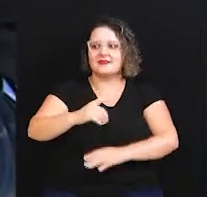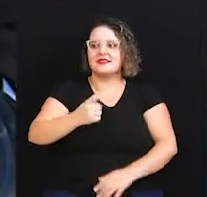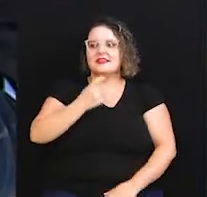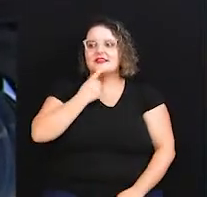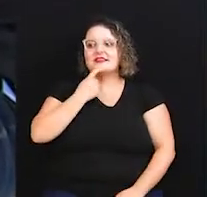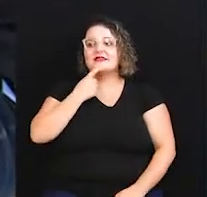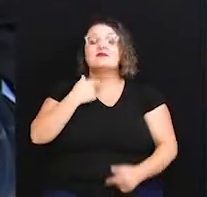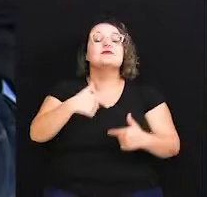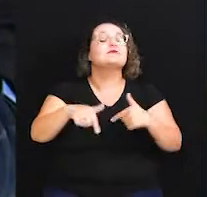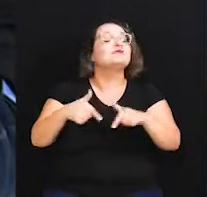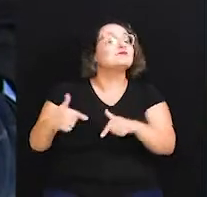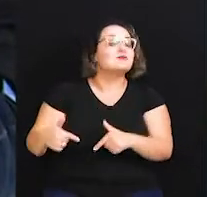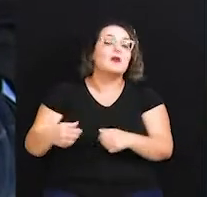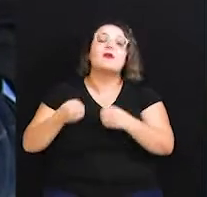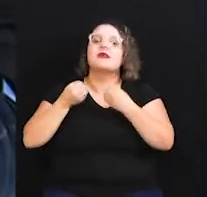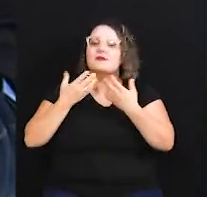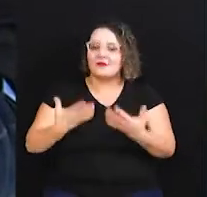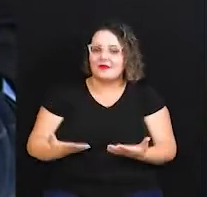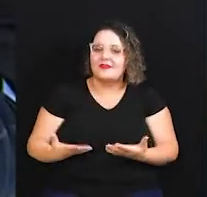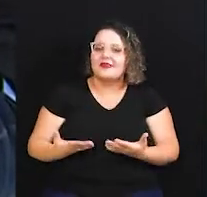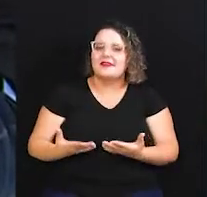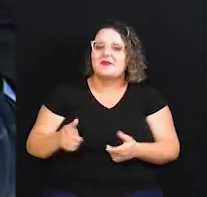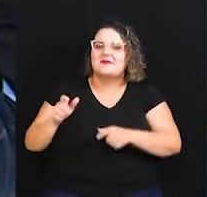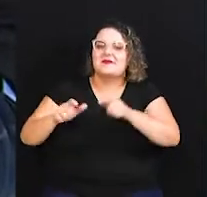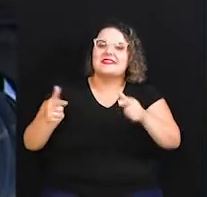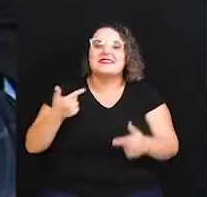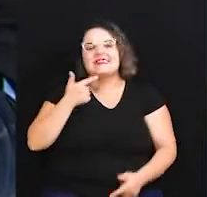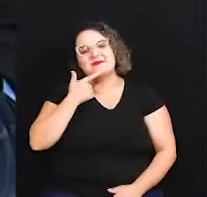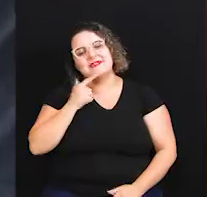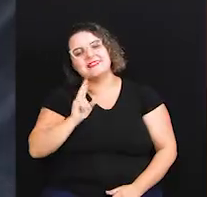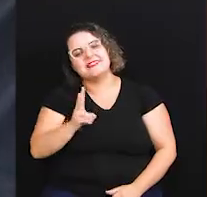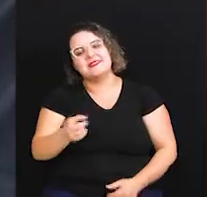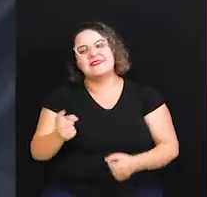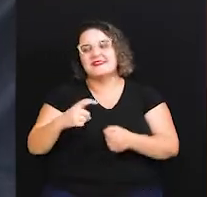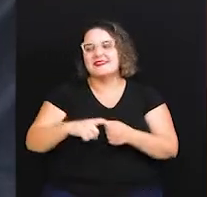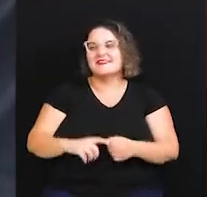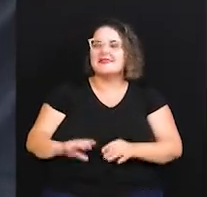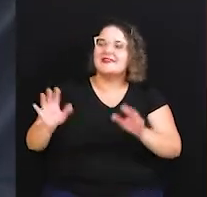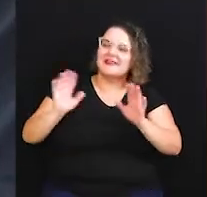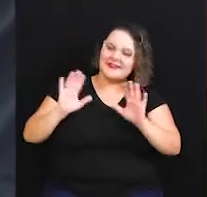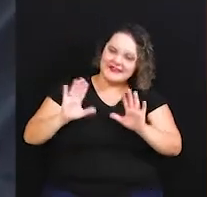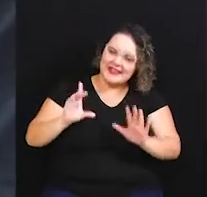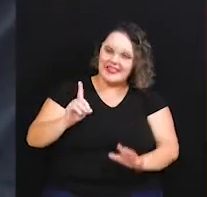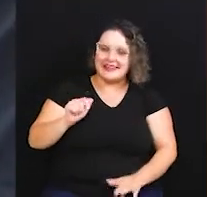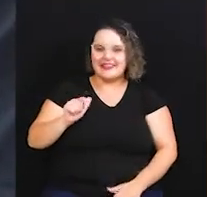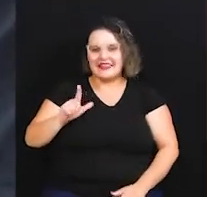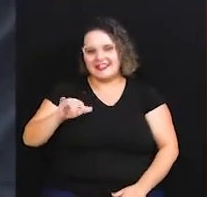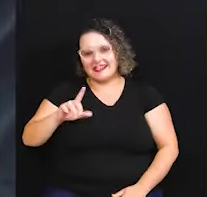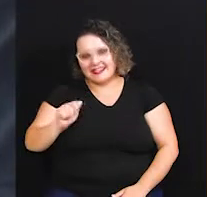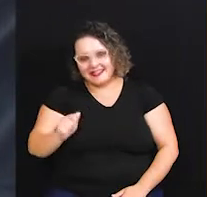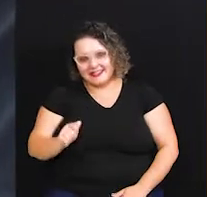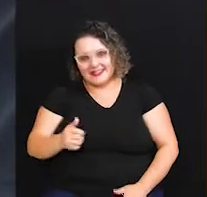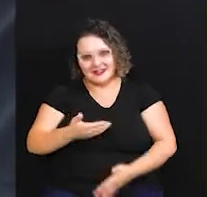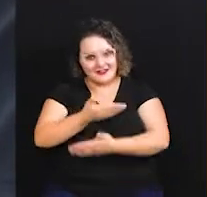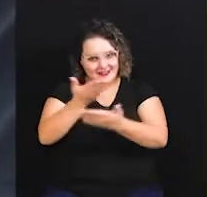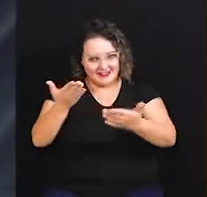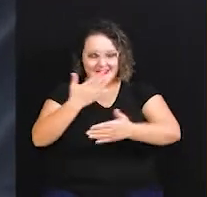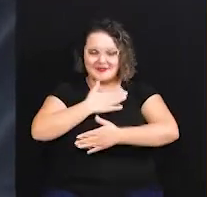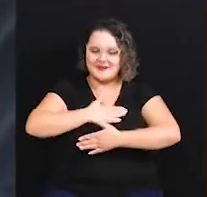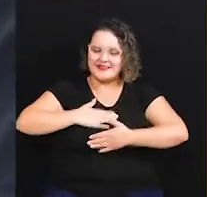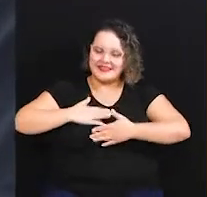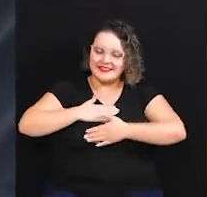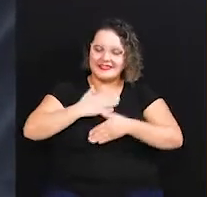feito, quando a galera é simpática, a gente sempre volta, né? Olá, Dalila. Olá, pessoal de casa. É sempre um prazer falar